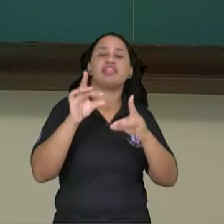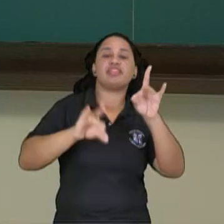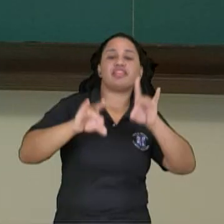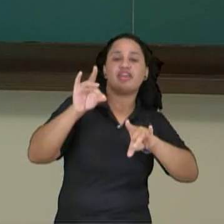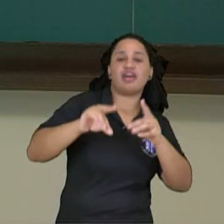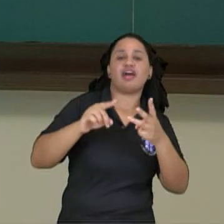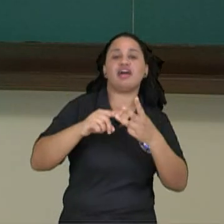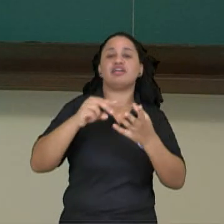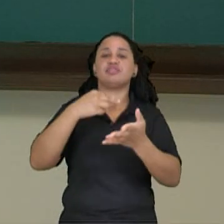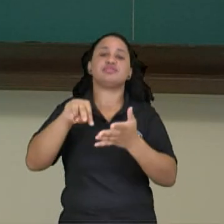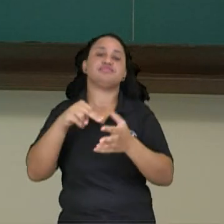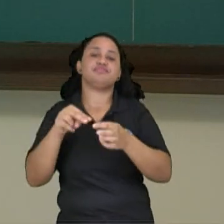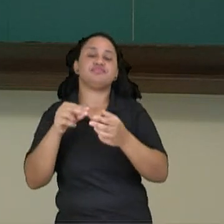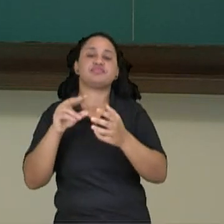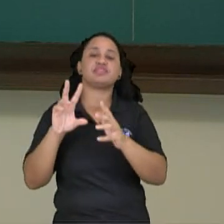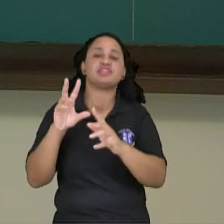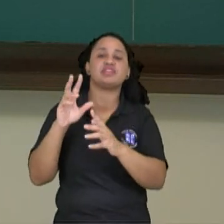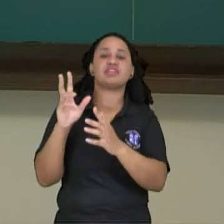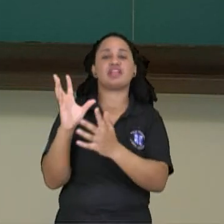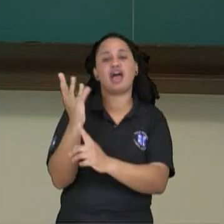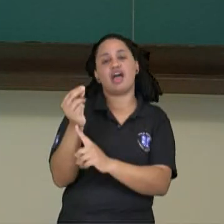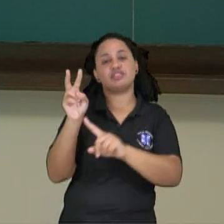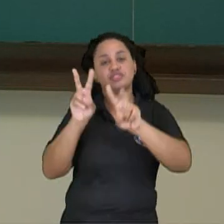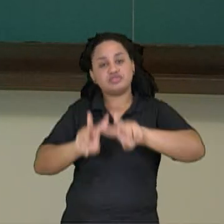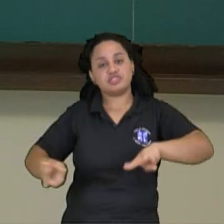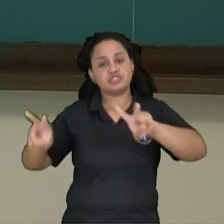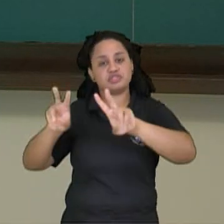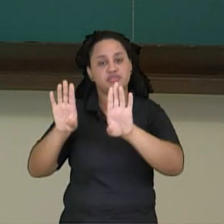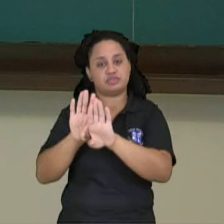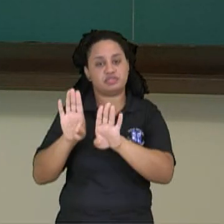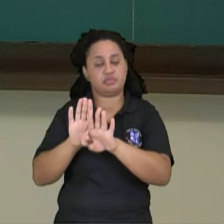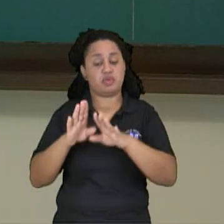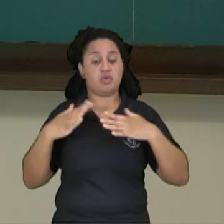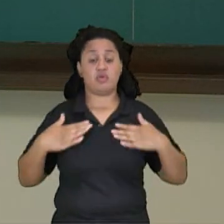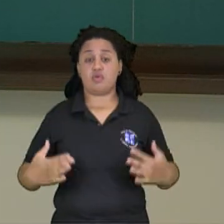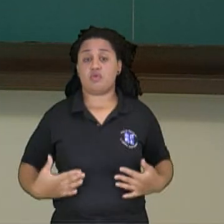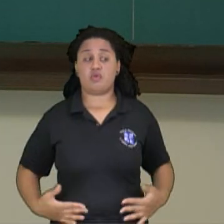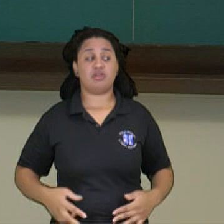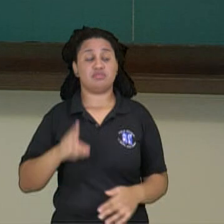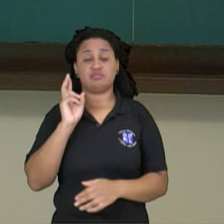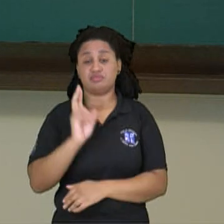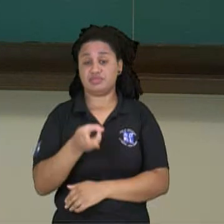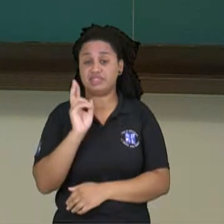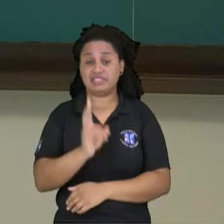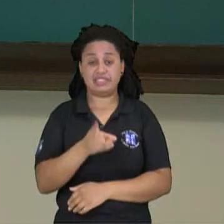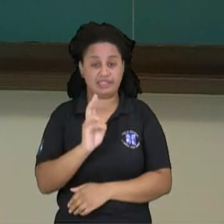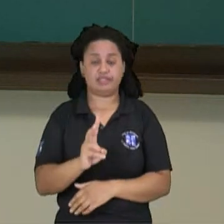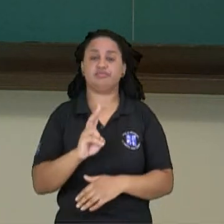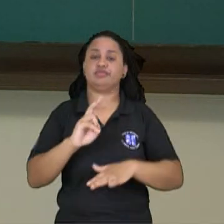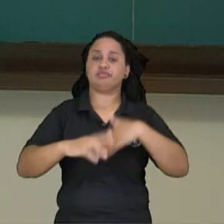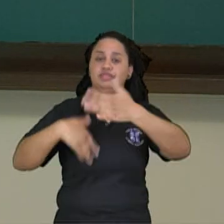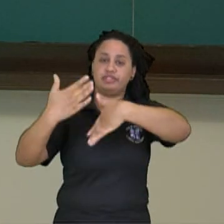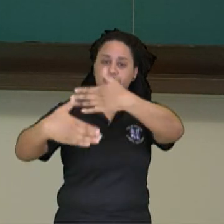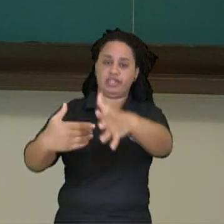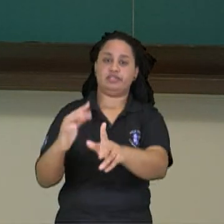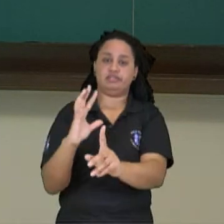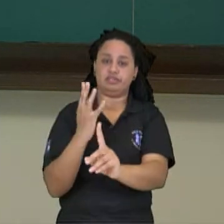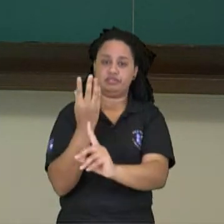dança, seja o que for. O corpo está ali sempre presente em todo o processo.